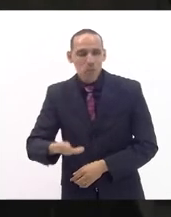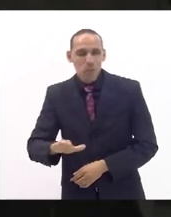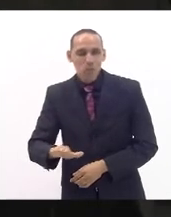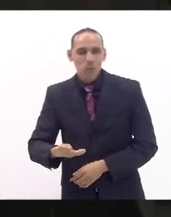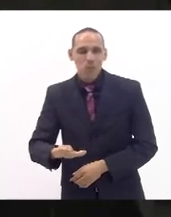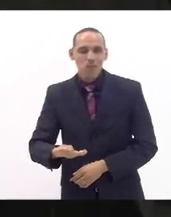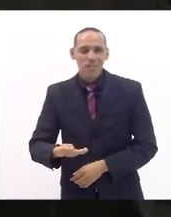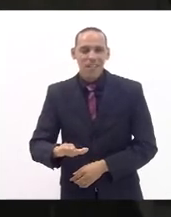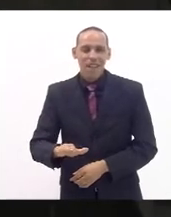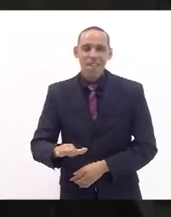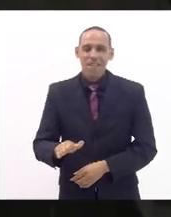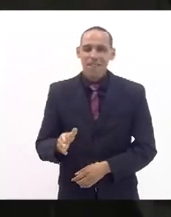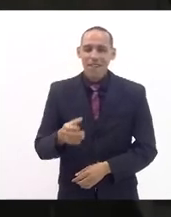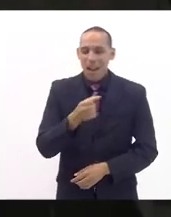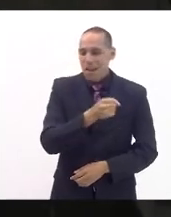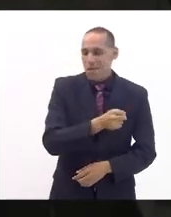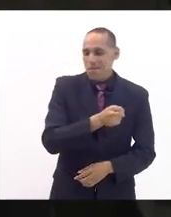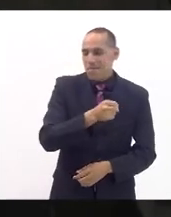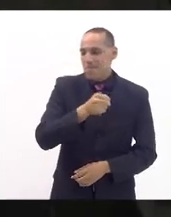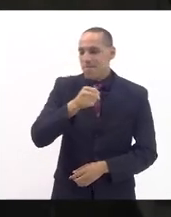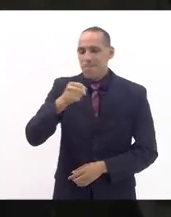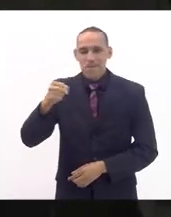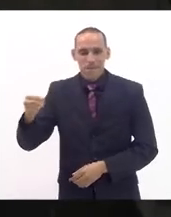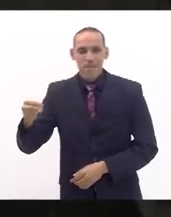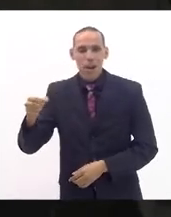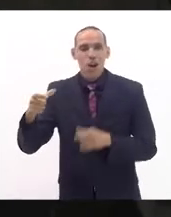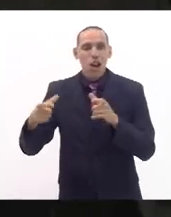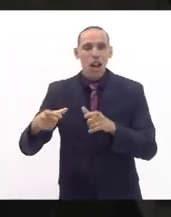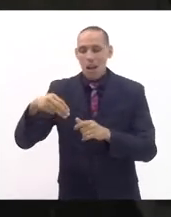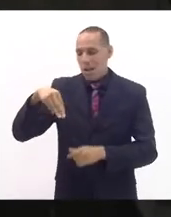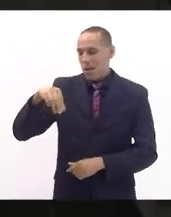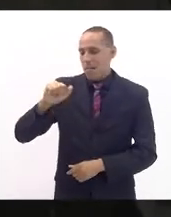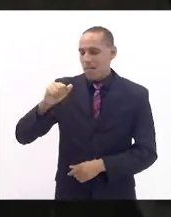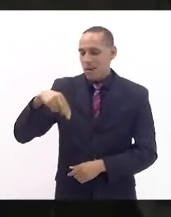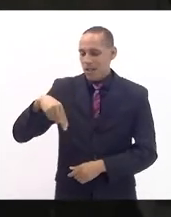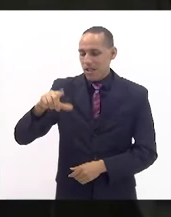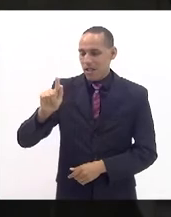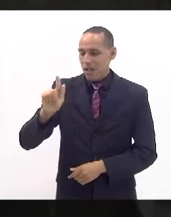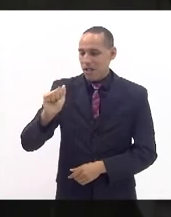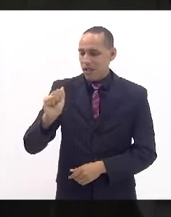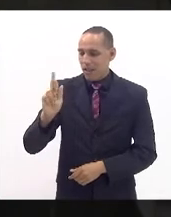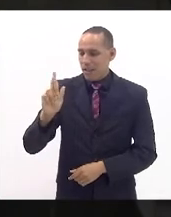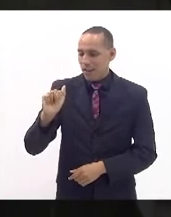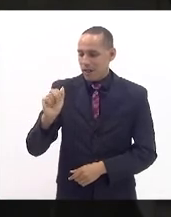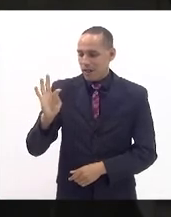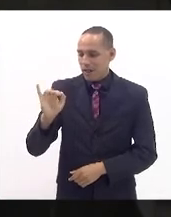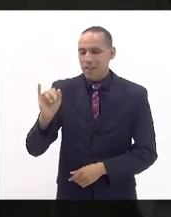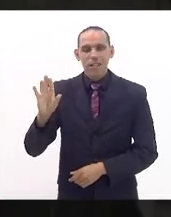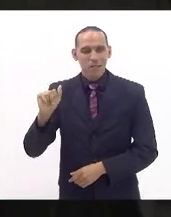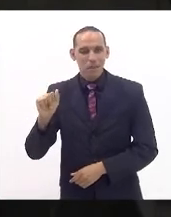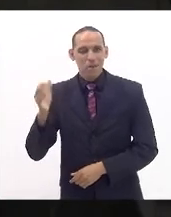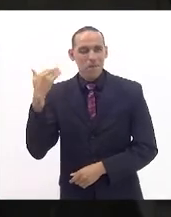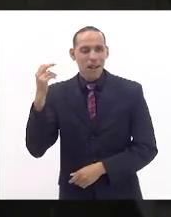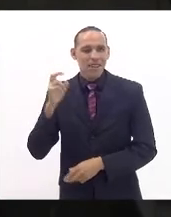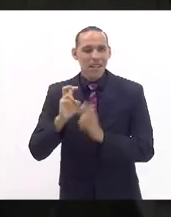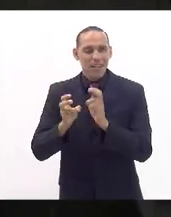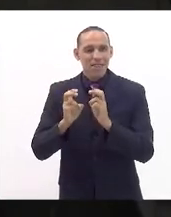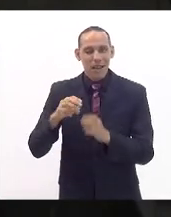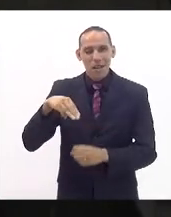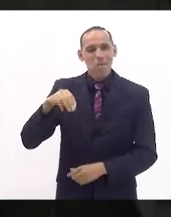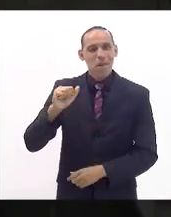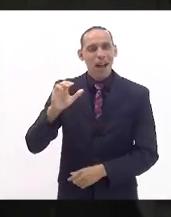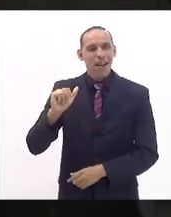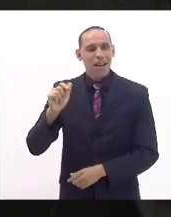era levada para conhecer Mangaratiba e era levada no trem Macaquinho,